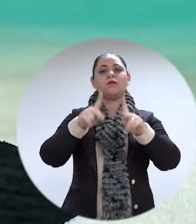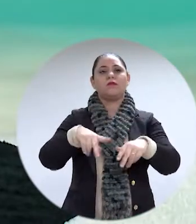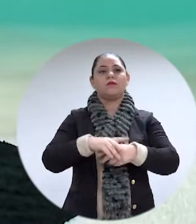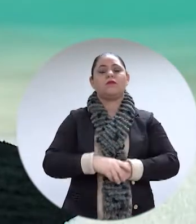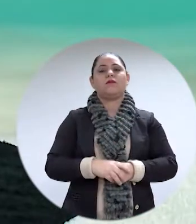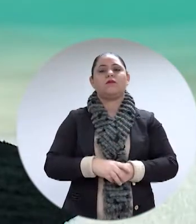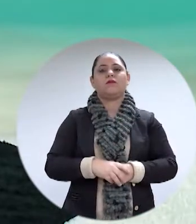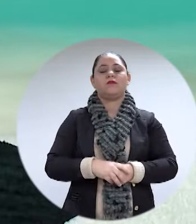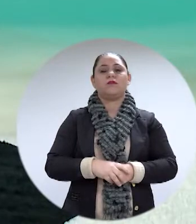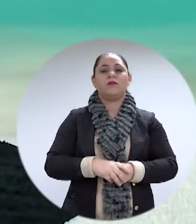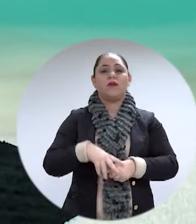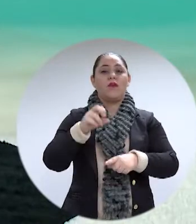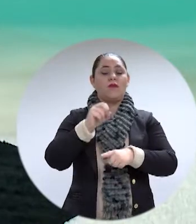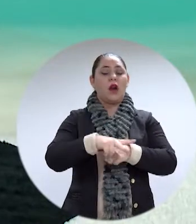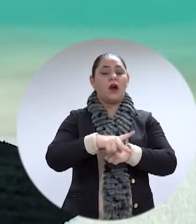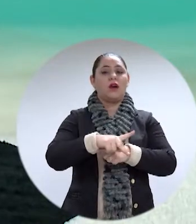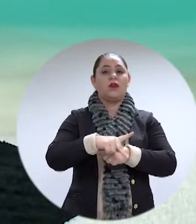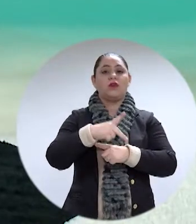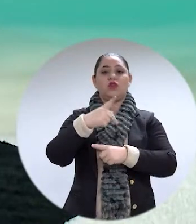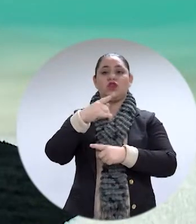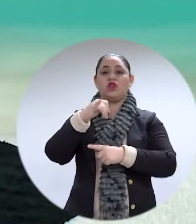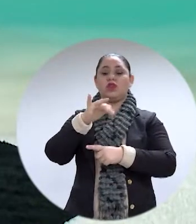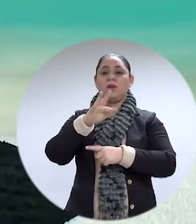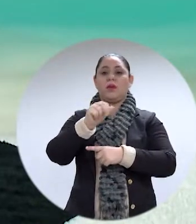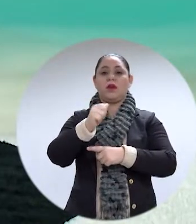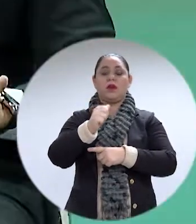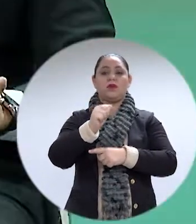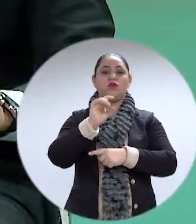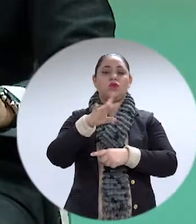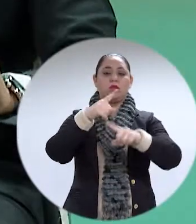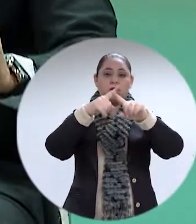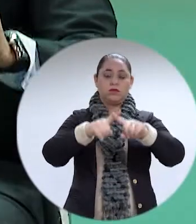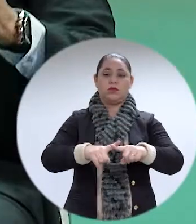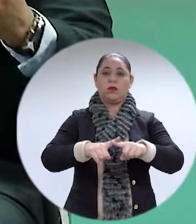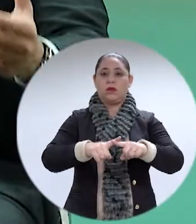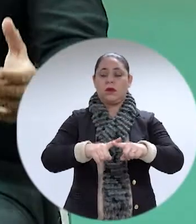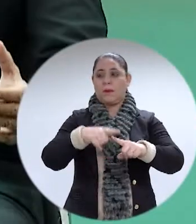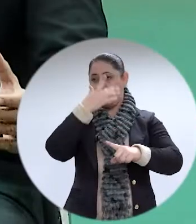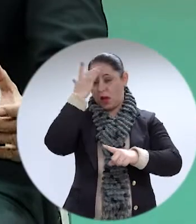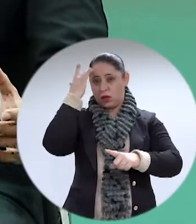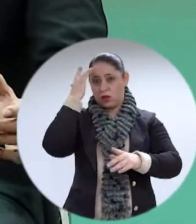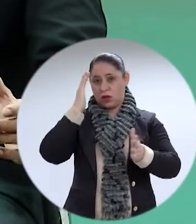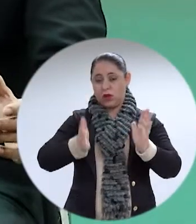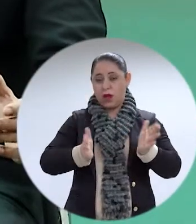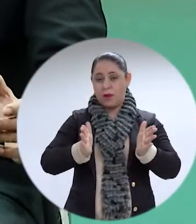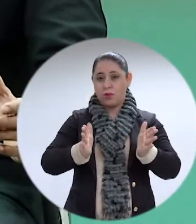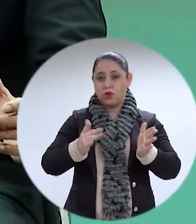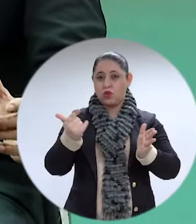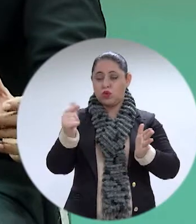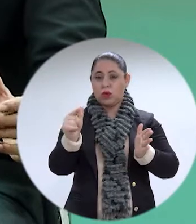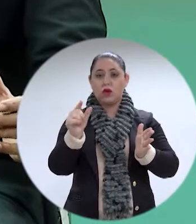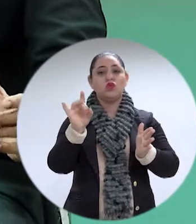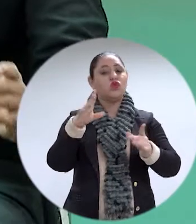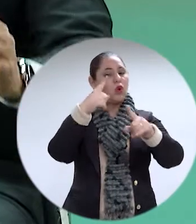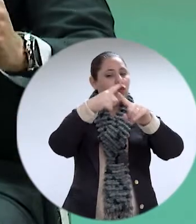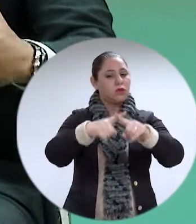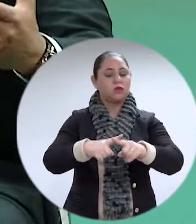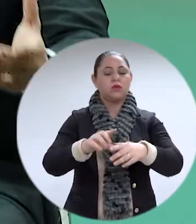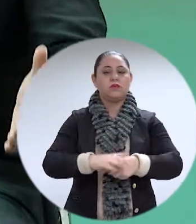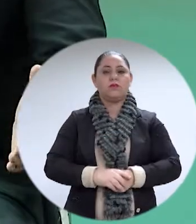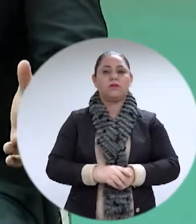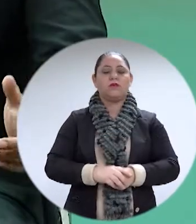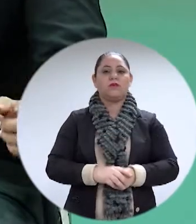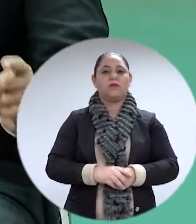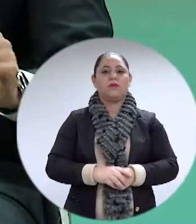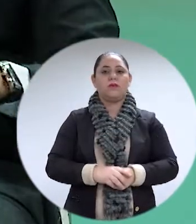As carreiras típicas só podem ser contratadas mediante concurso. Os servidores que serão contratados por prazo indeterminado, só